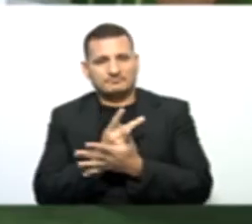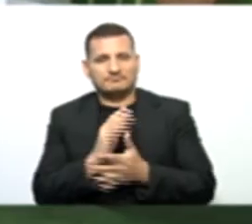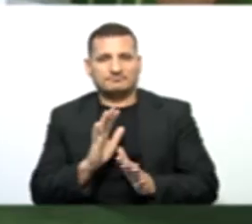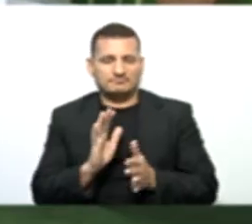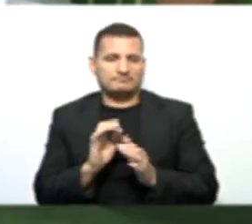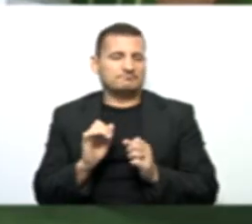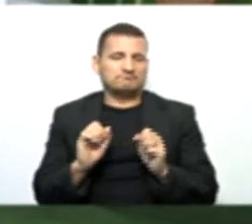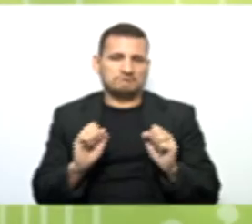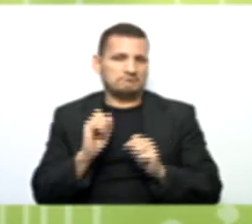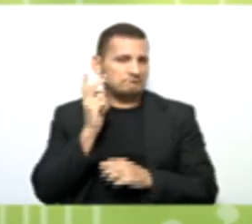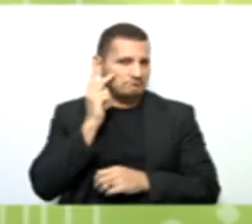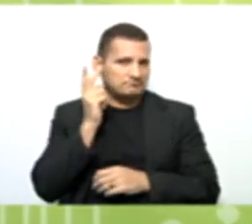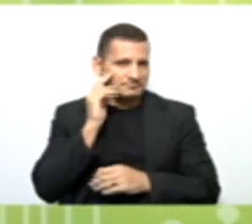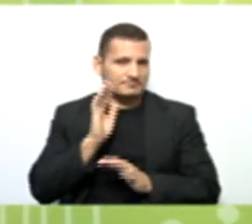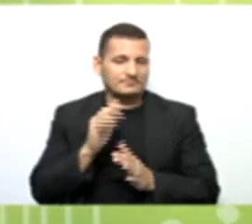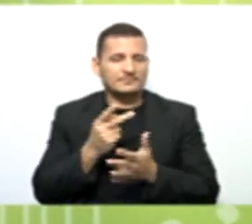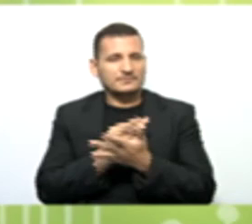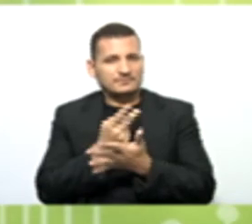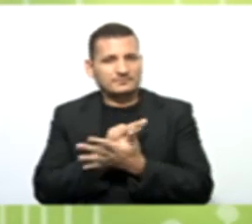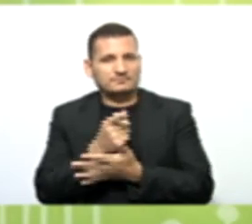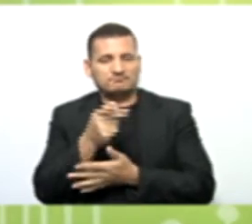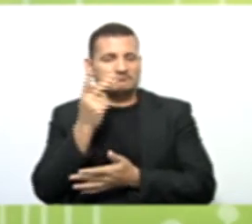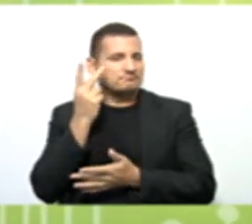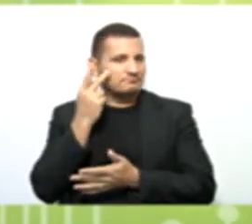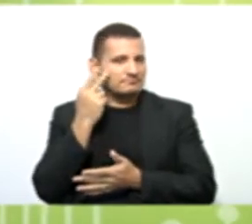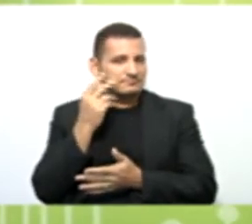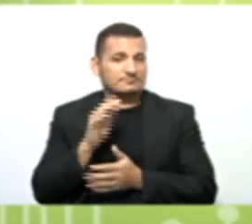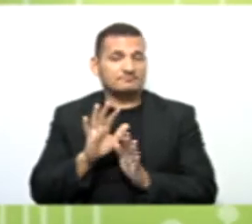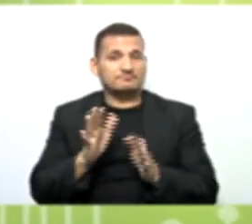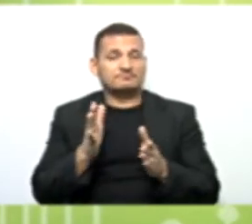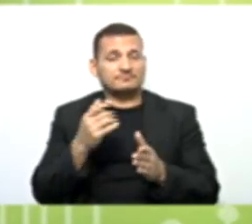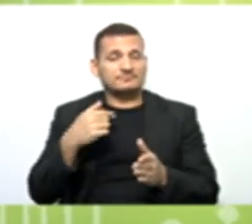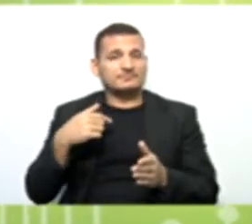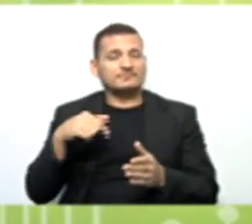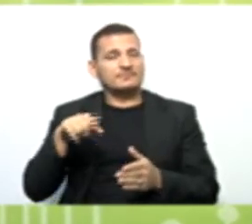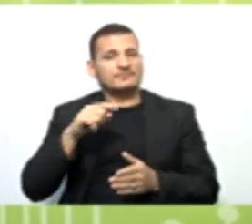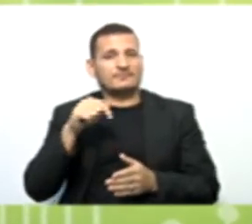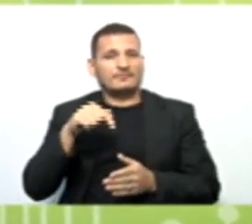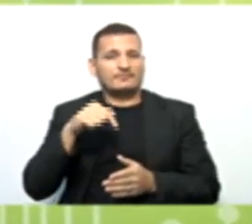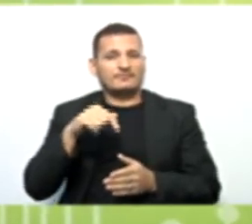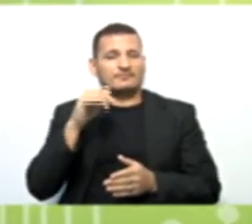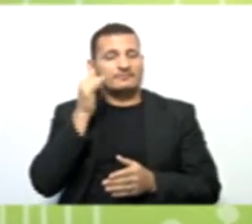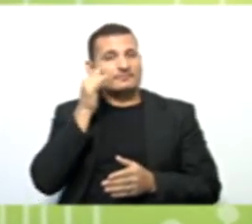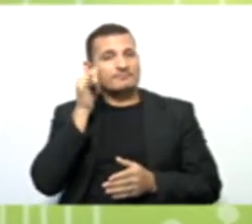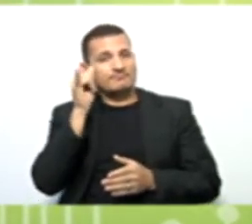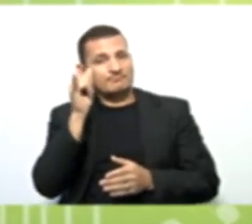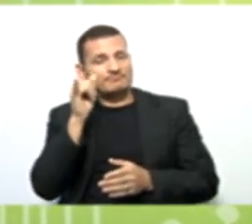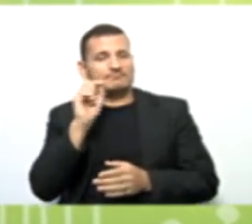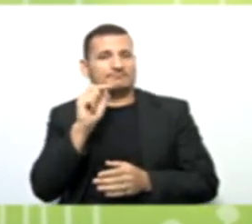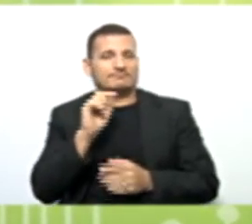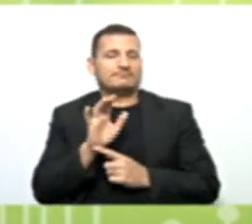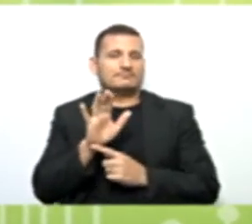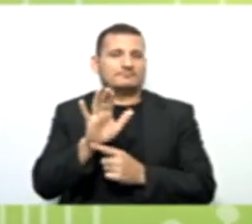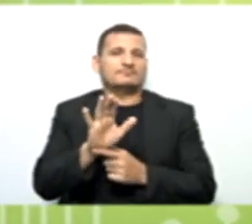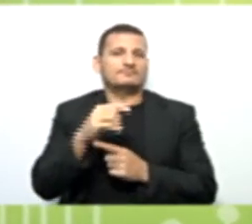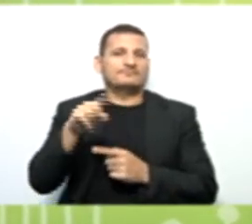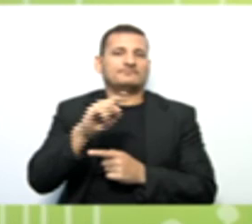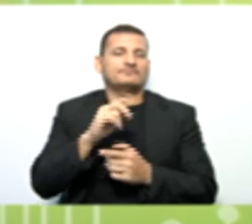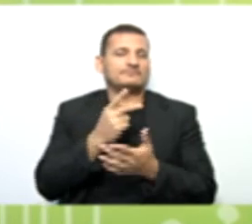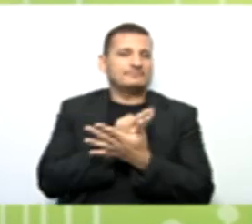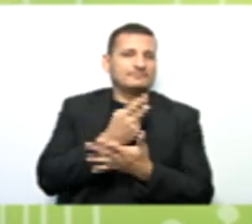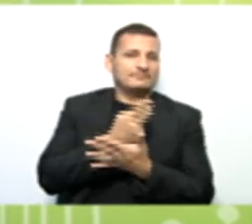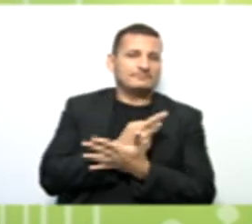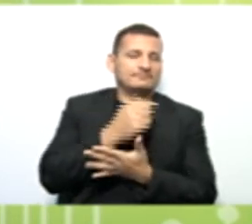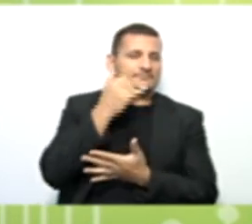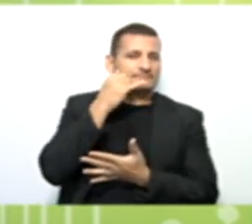professor. Acontece, certo? Esses erros acontecem. Mas nós estamos aqui justamente para evitar, para ajudar você a não cometer mais